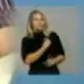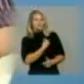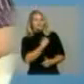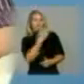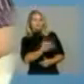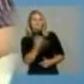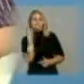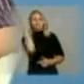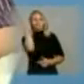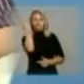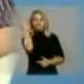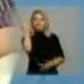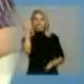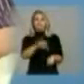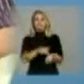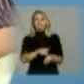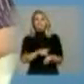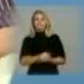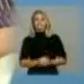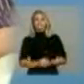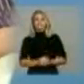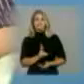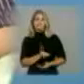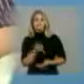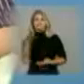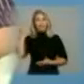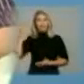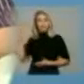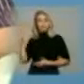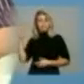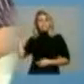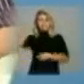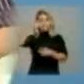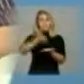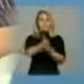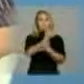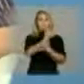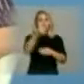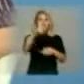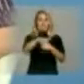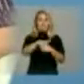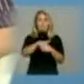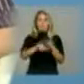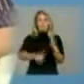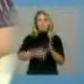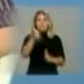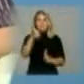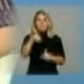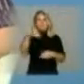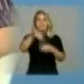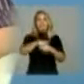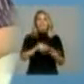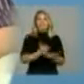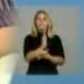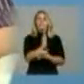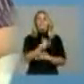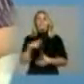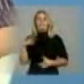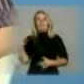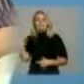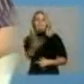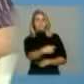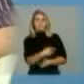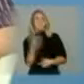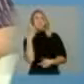muito marcante. Ela, quando ela foi eleita, a primeira vez que ela foi eleita, o primeiro mandato dela, né, ela ia de chicote